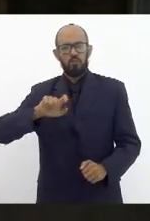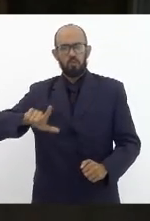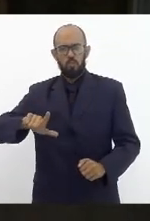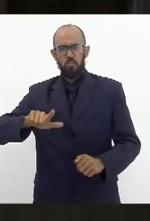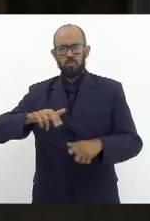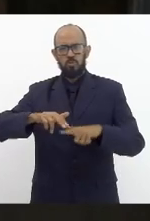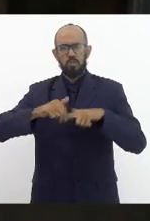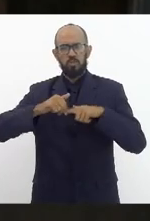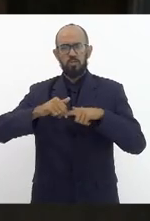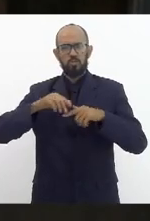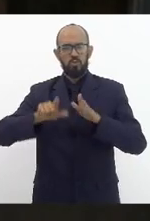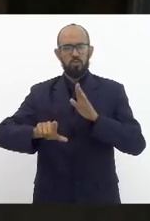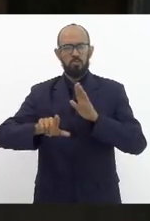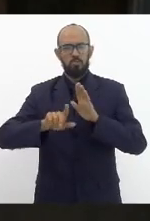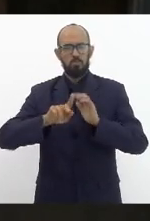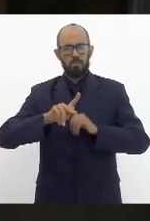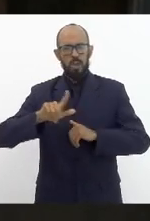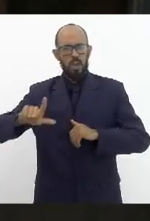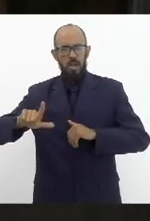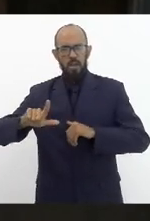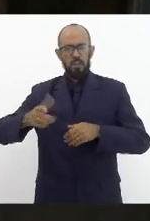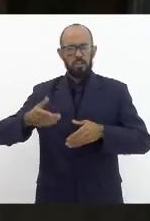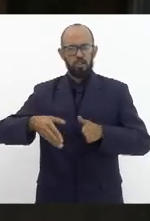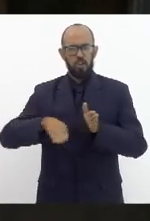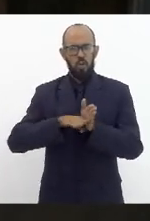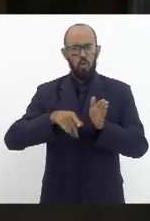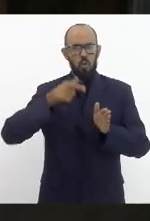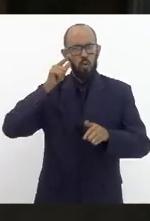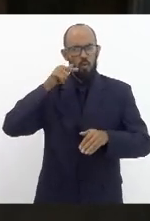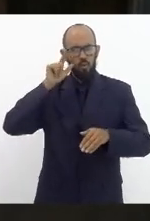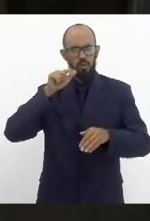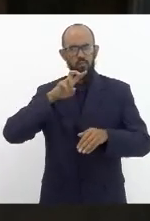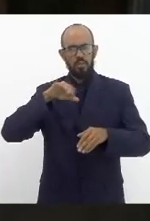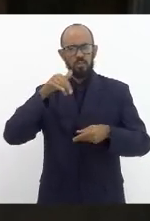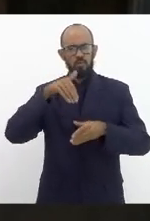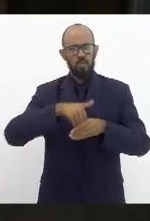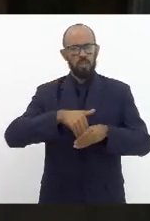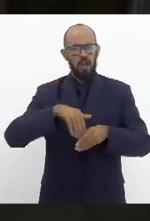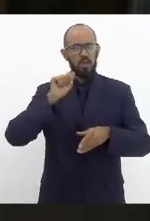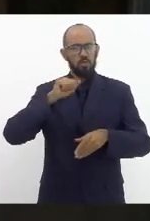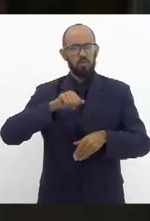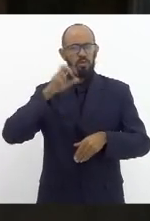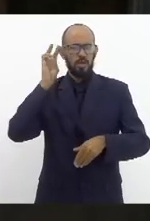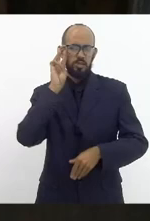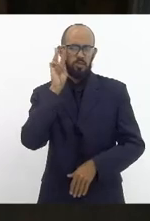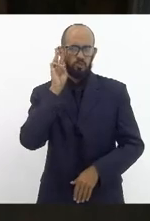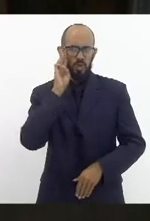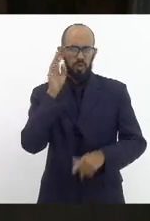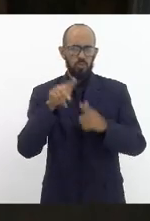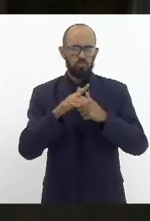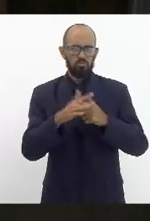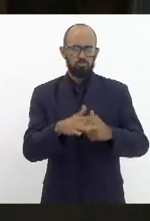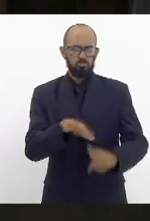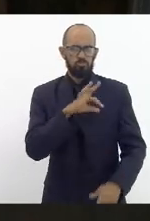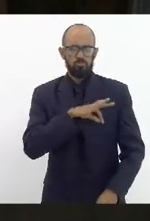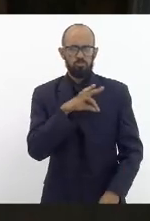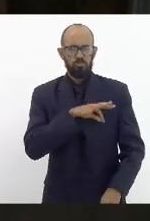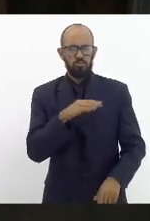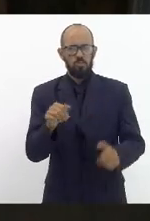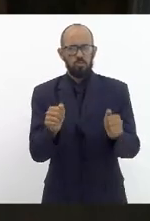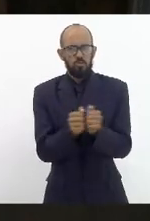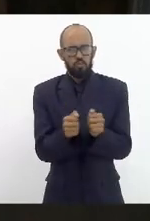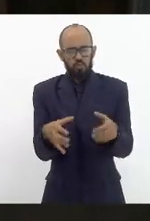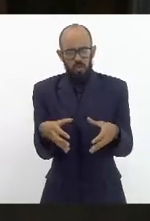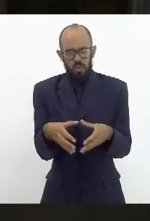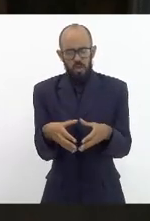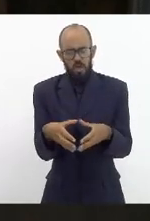ser votado na próxima terça-feira, com o reajuste merecido e trabalhado pela classe